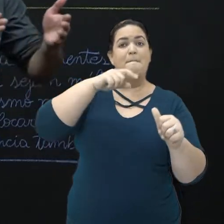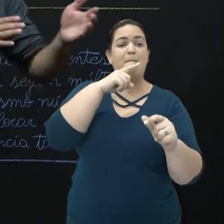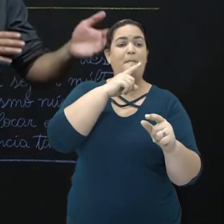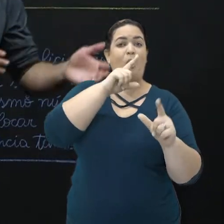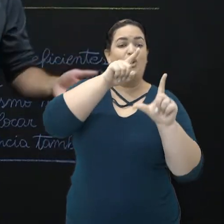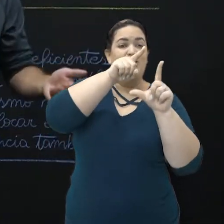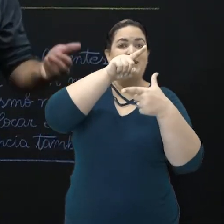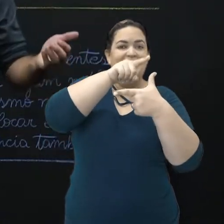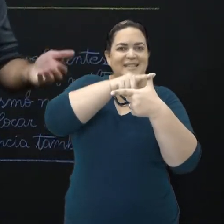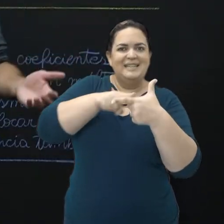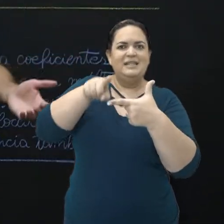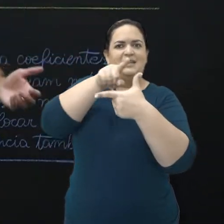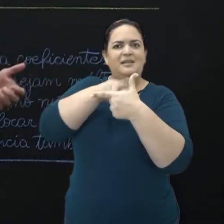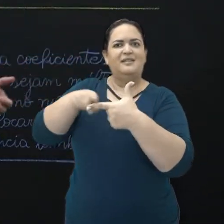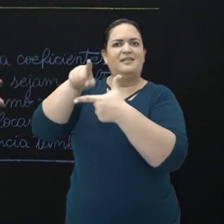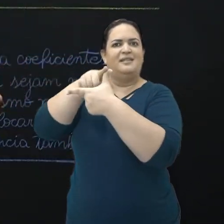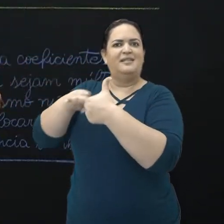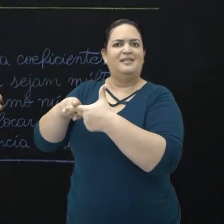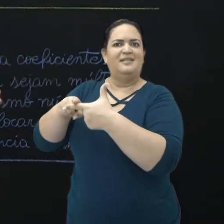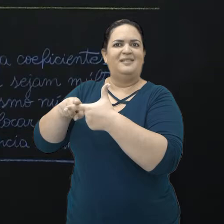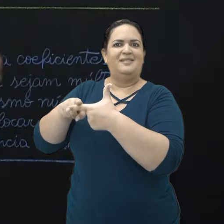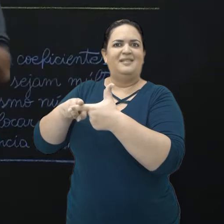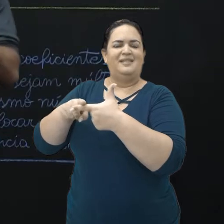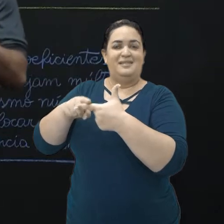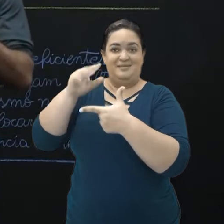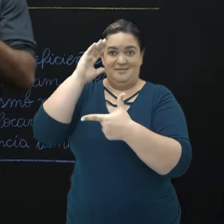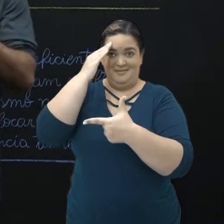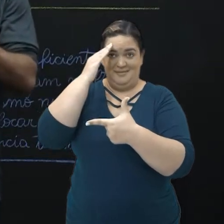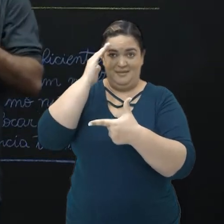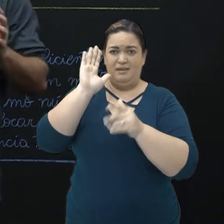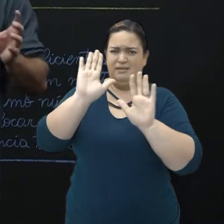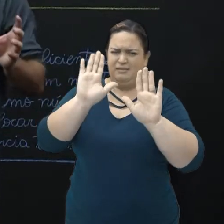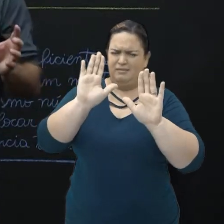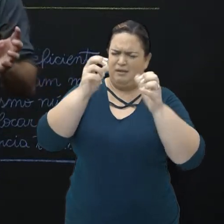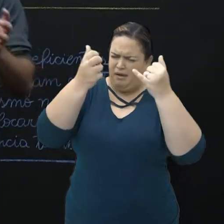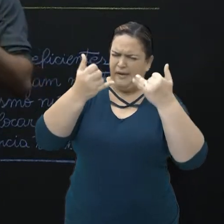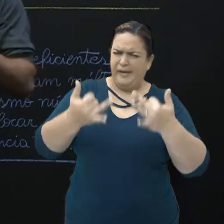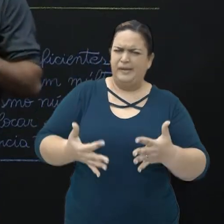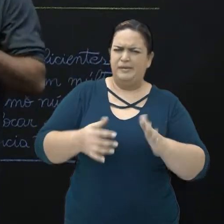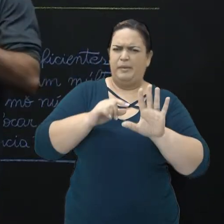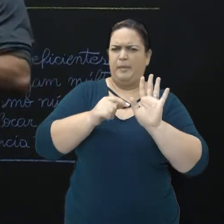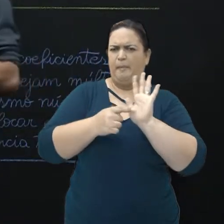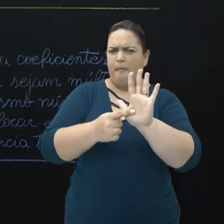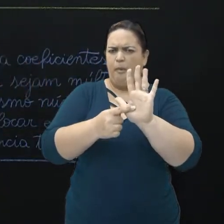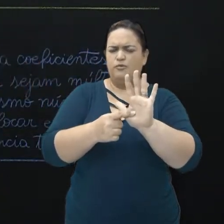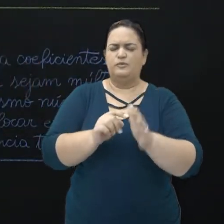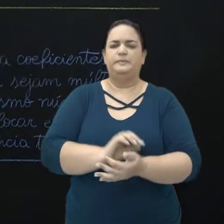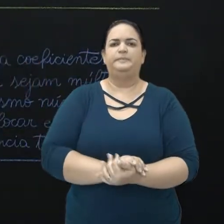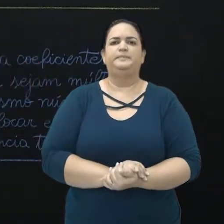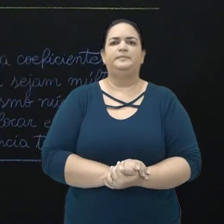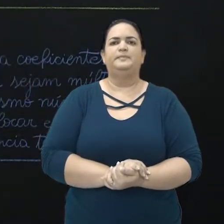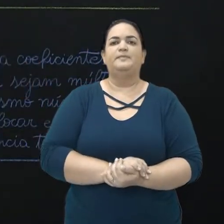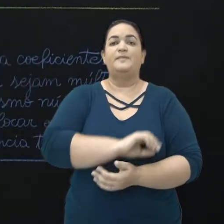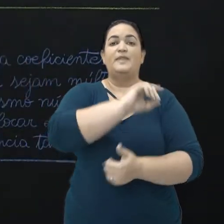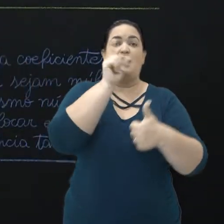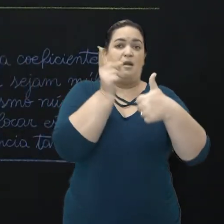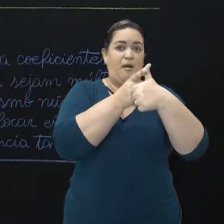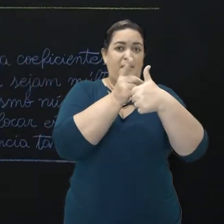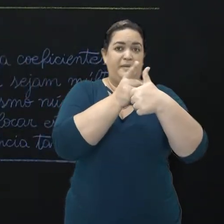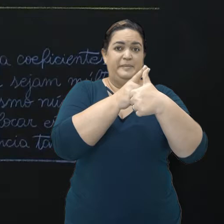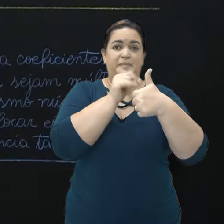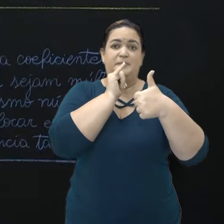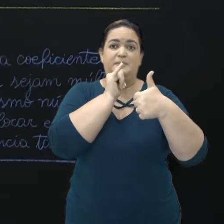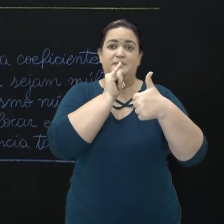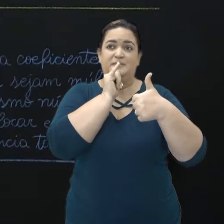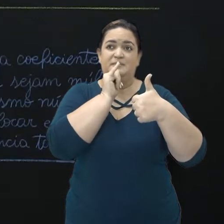um desses elementos que formam a tua expressão. Deixa eu te mostrar tudo aqui na prática que eu estou te falando. No primeiro exemplo tem a